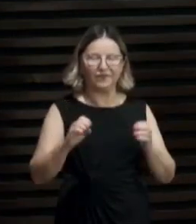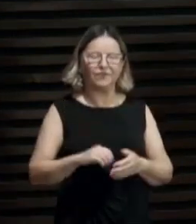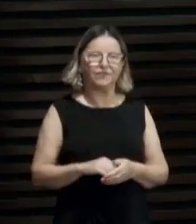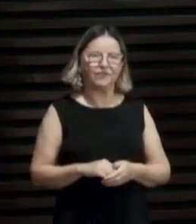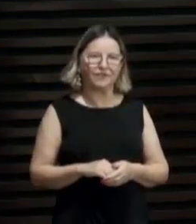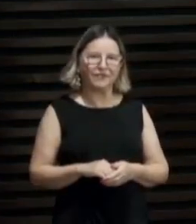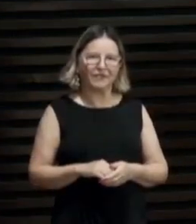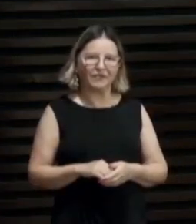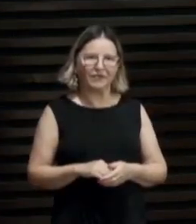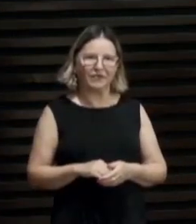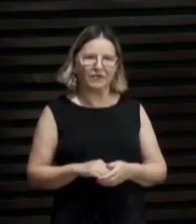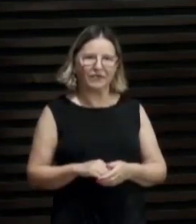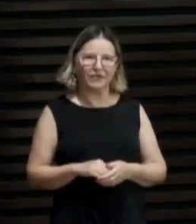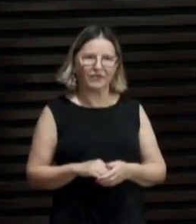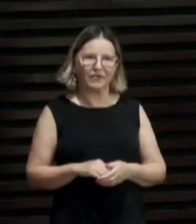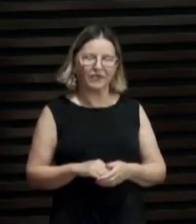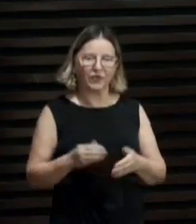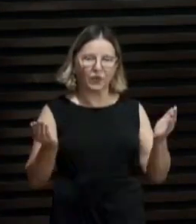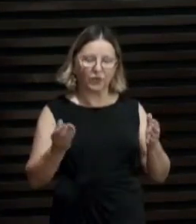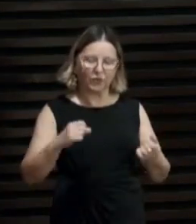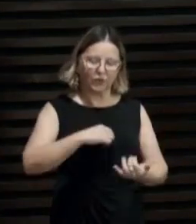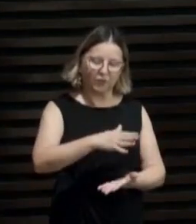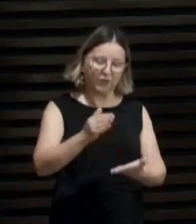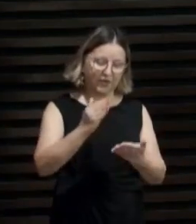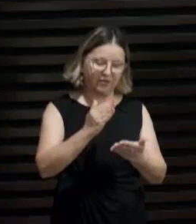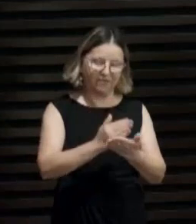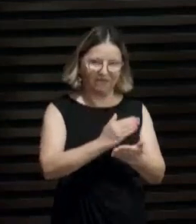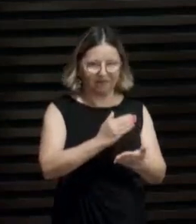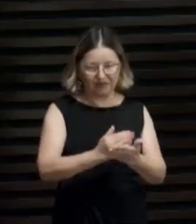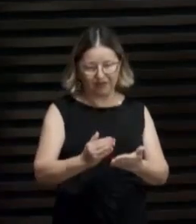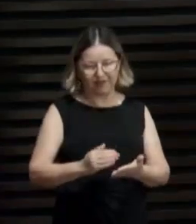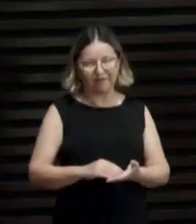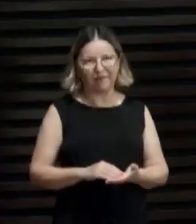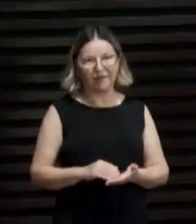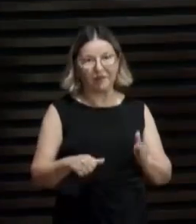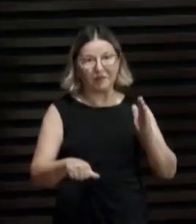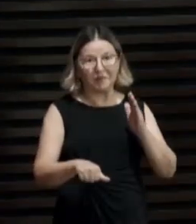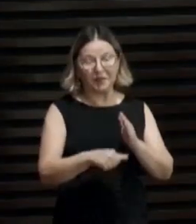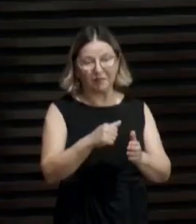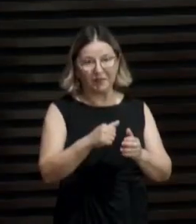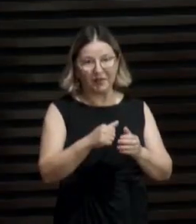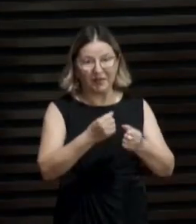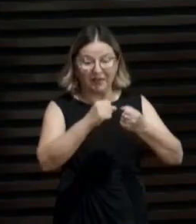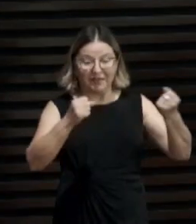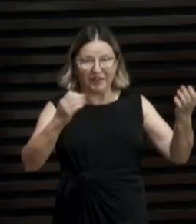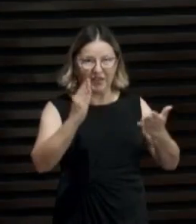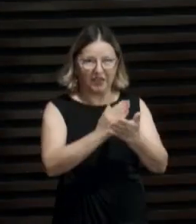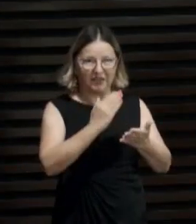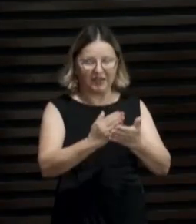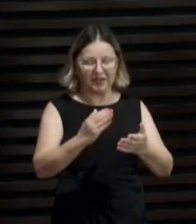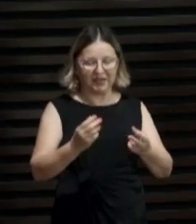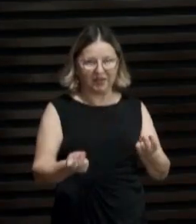Hoje nós temos um mundo dividido, e eu quero colocar para vocês aqui a primeira grande divisão da humanidade,